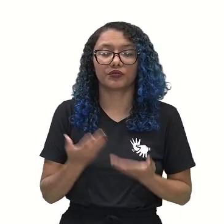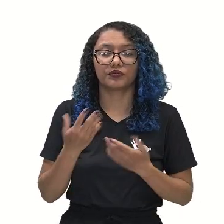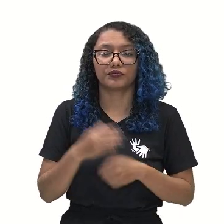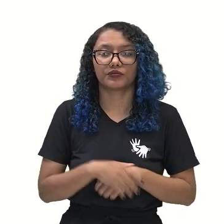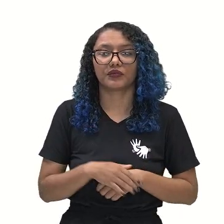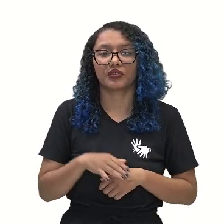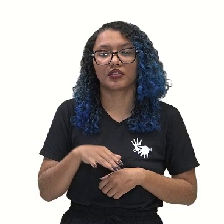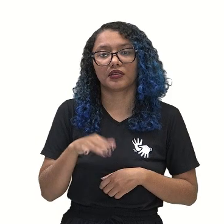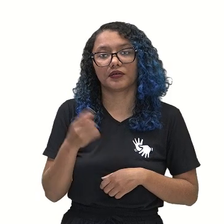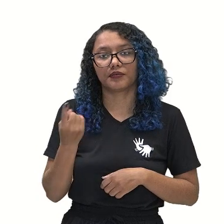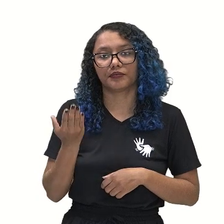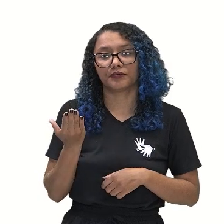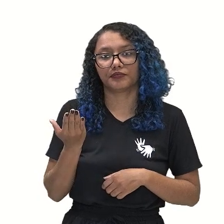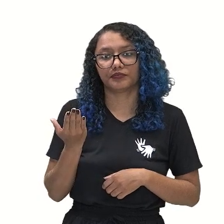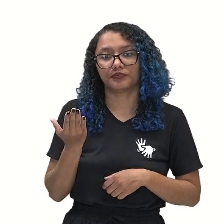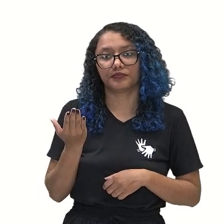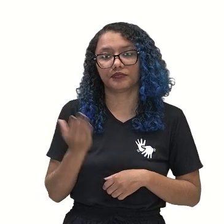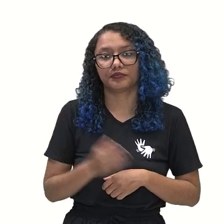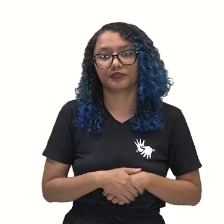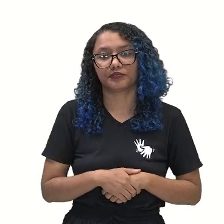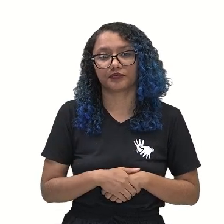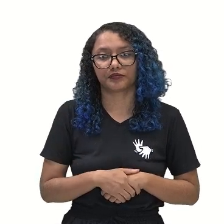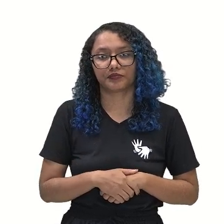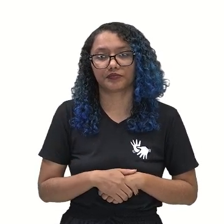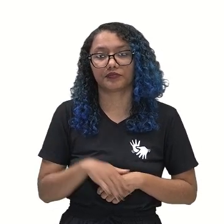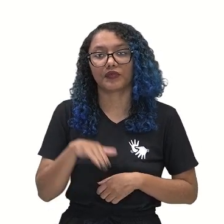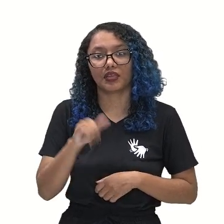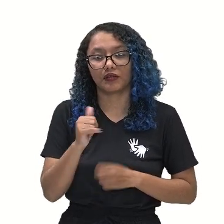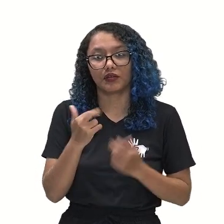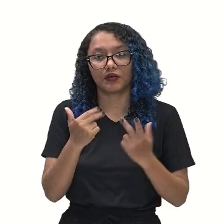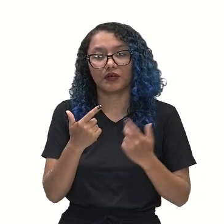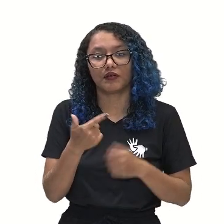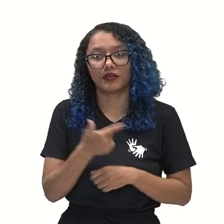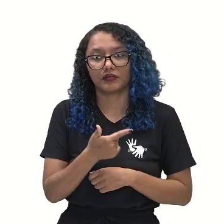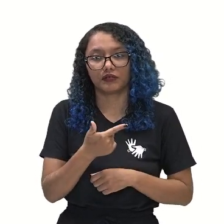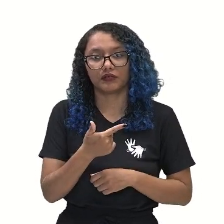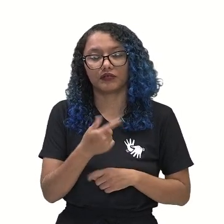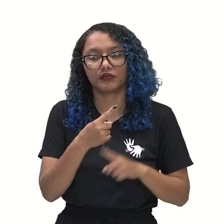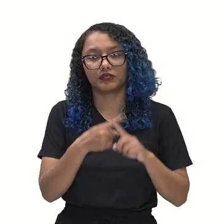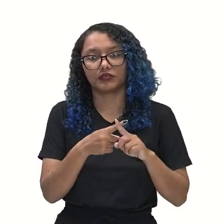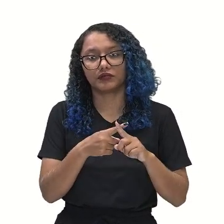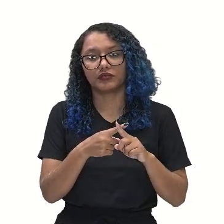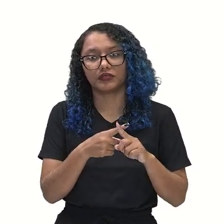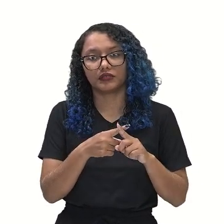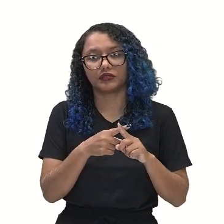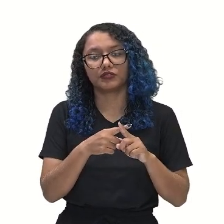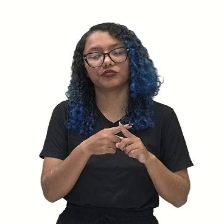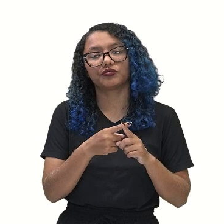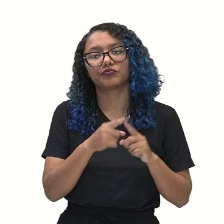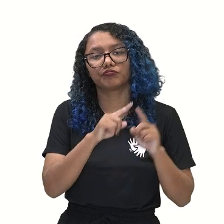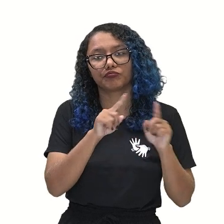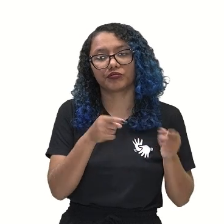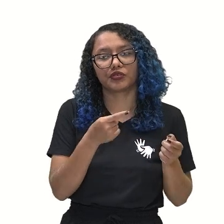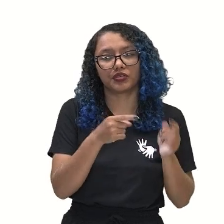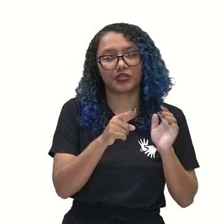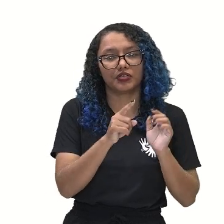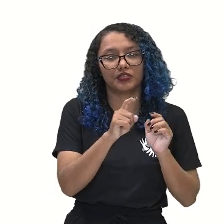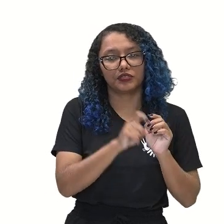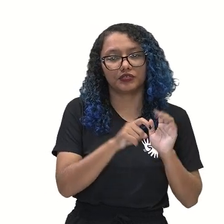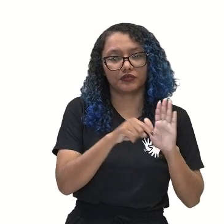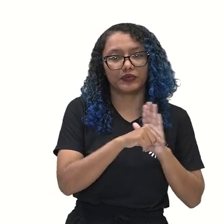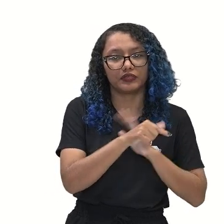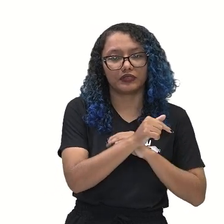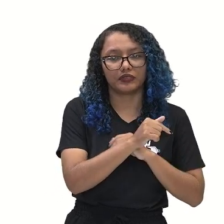segunda transcodificação, que está bem aqui, ó. Y igual a 2, que multiplica x